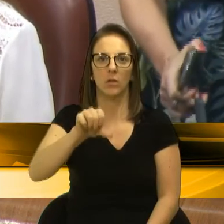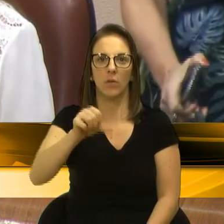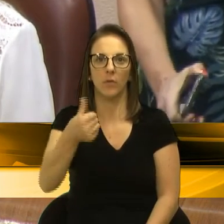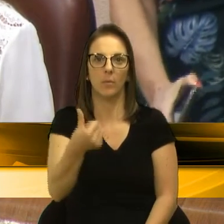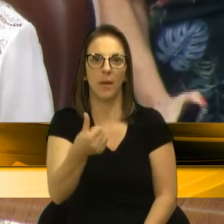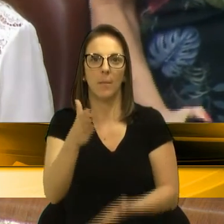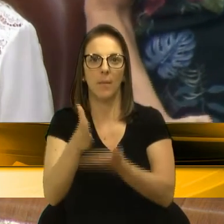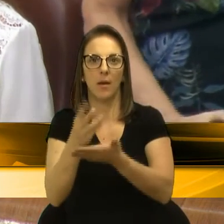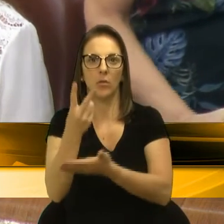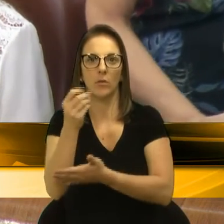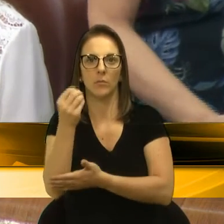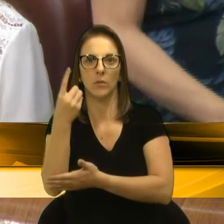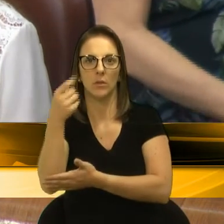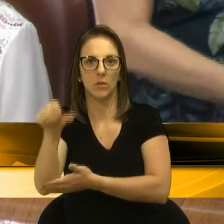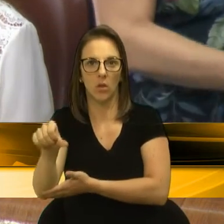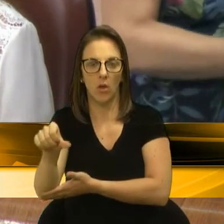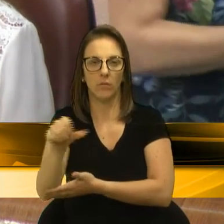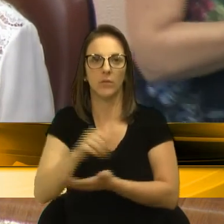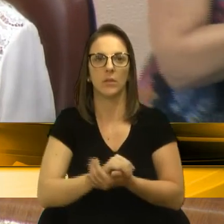DE/396/2019 e